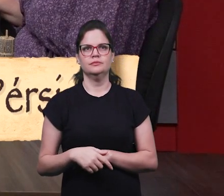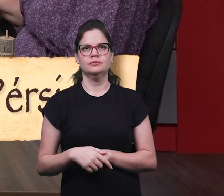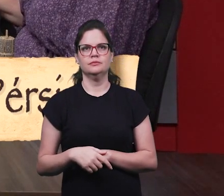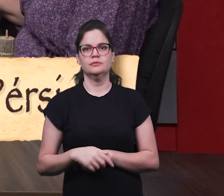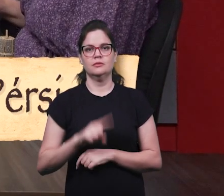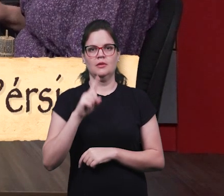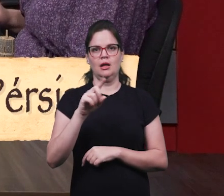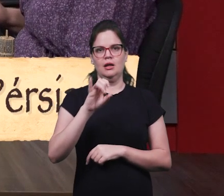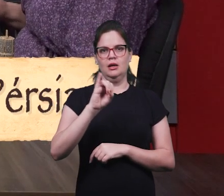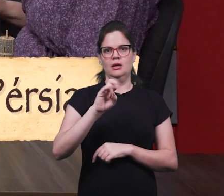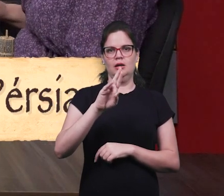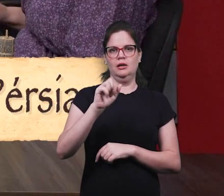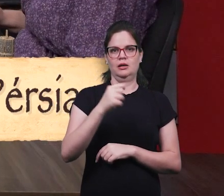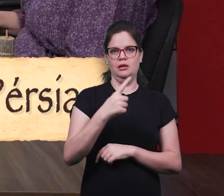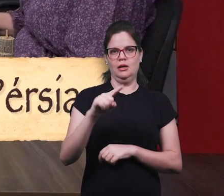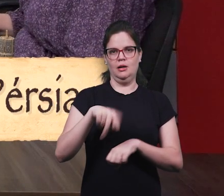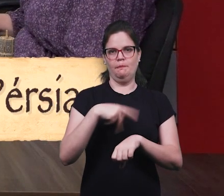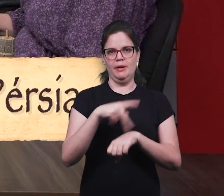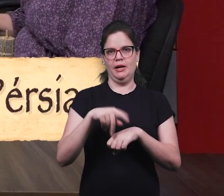no Irã.